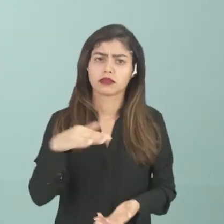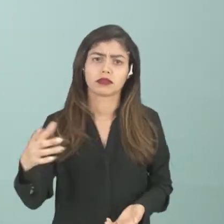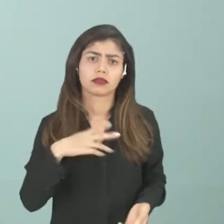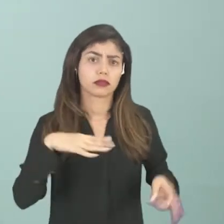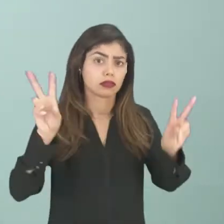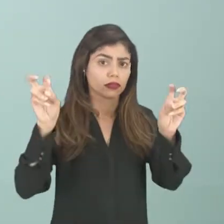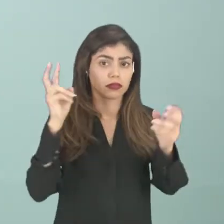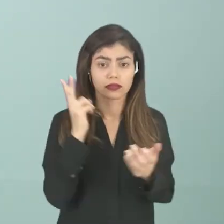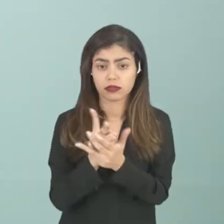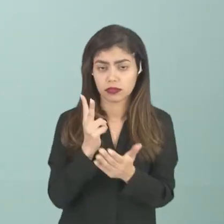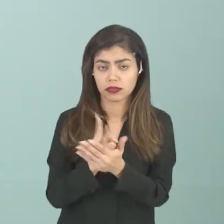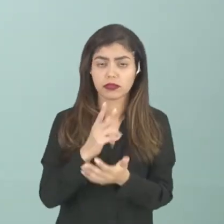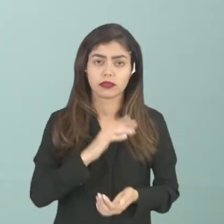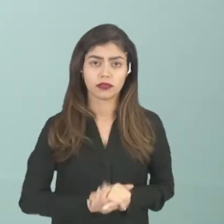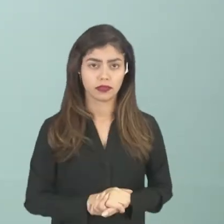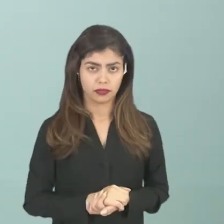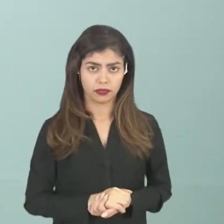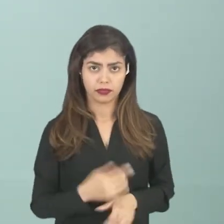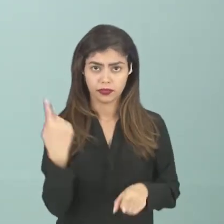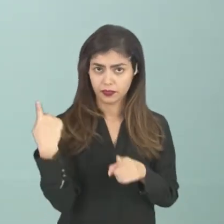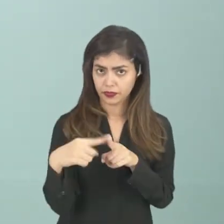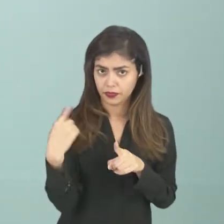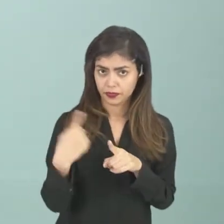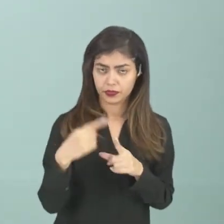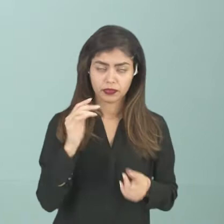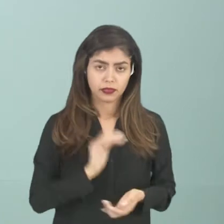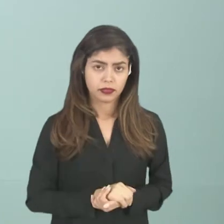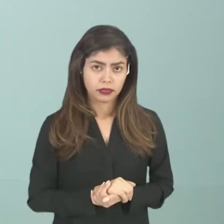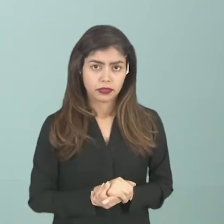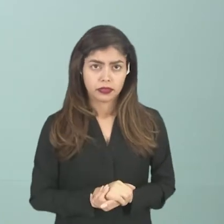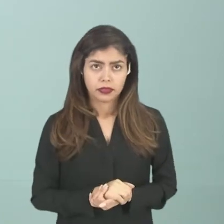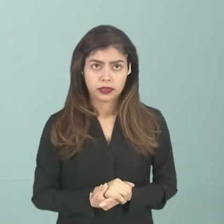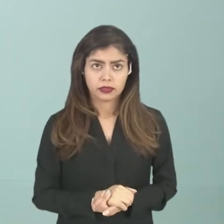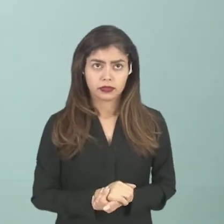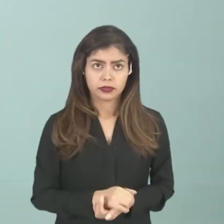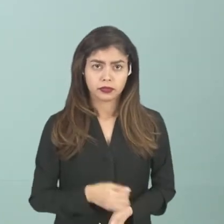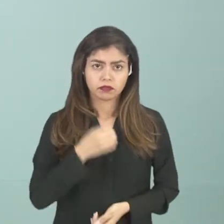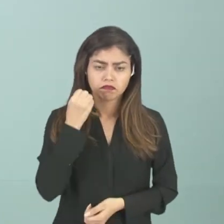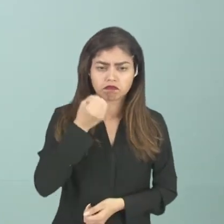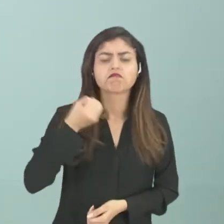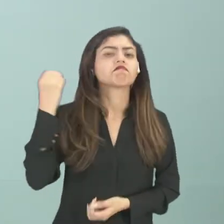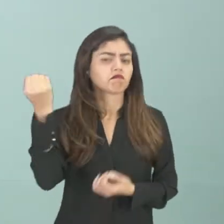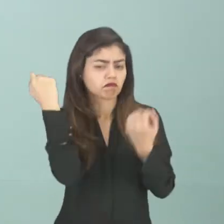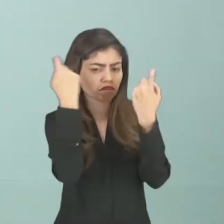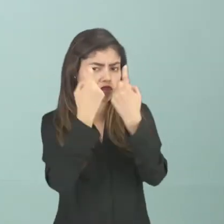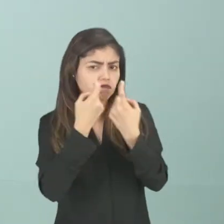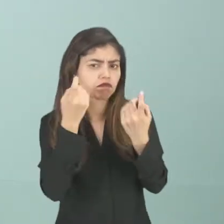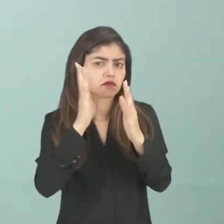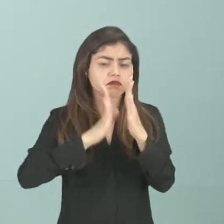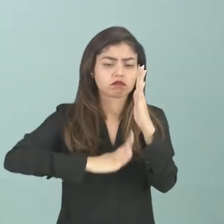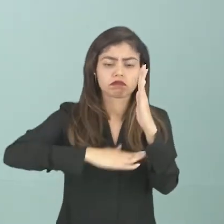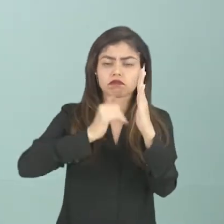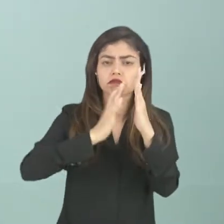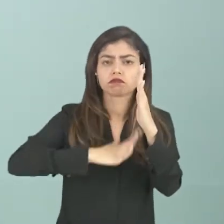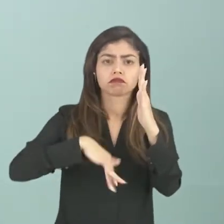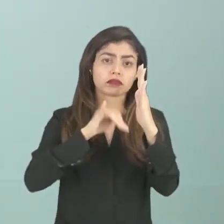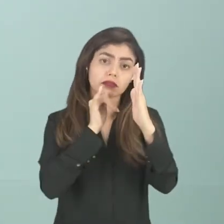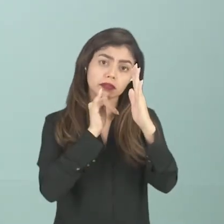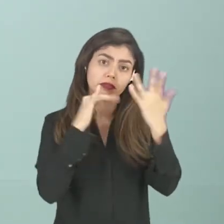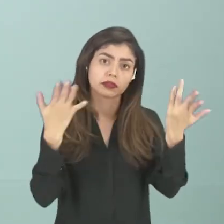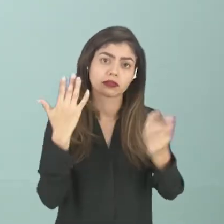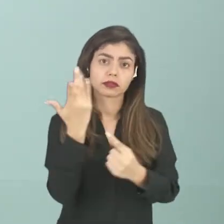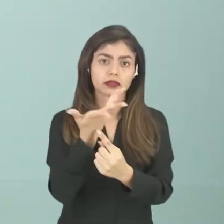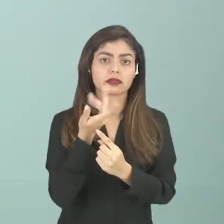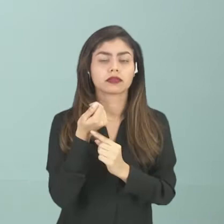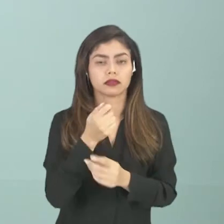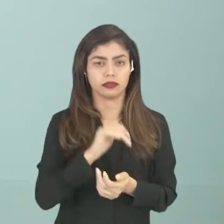por exemplo? Né? Por que ao se expressar através de uma pintura, por exemplo, o